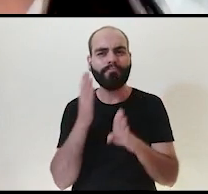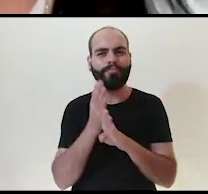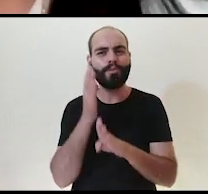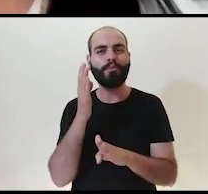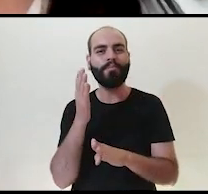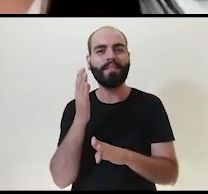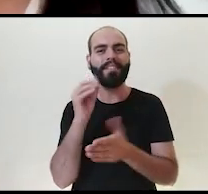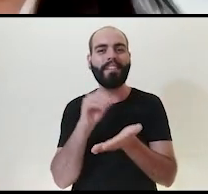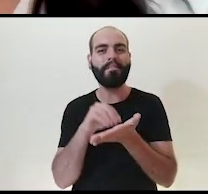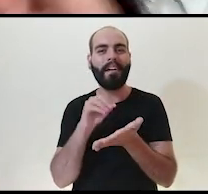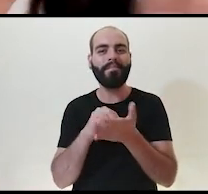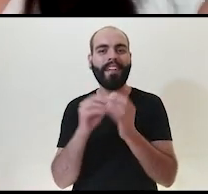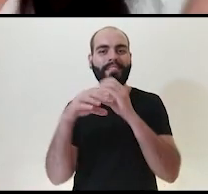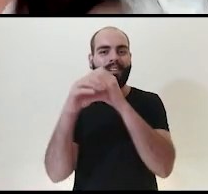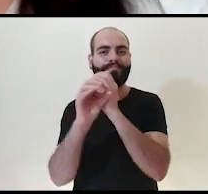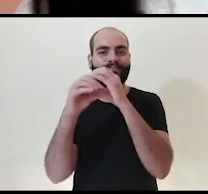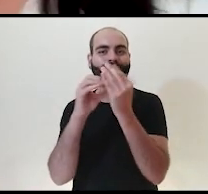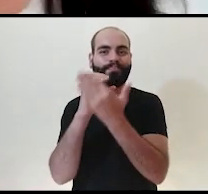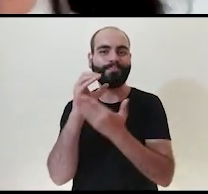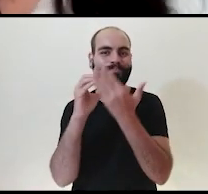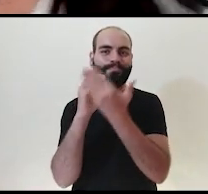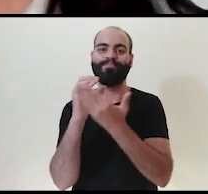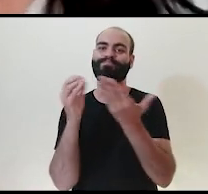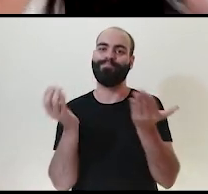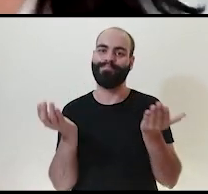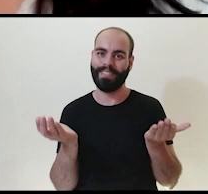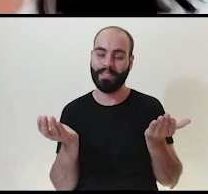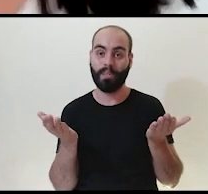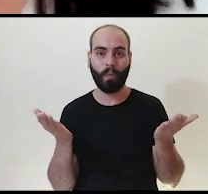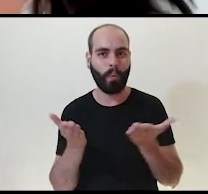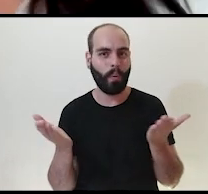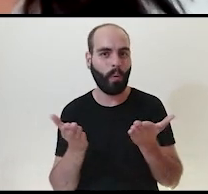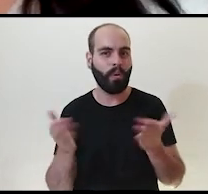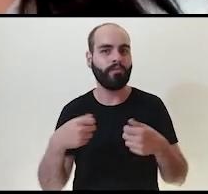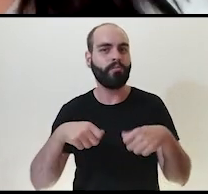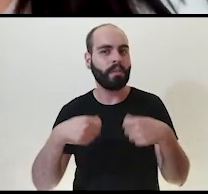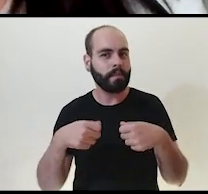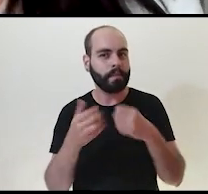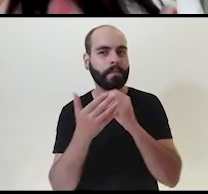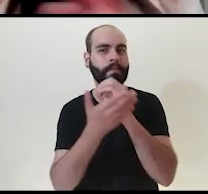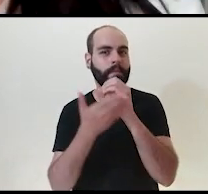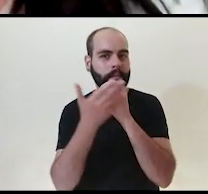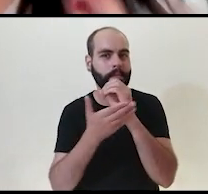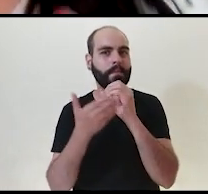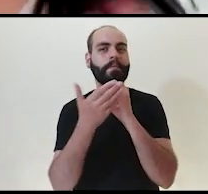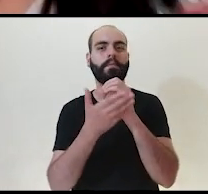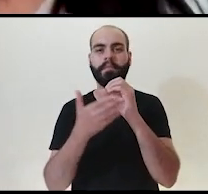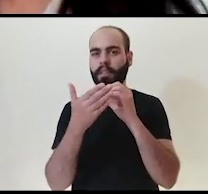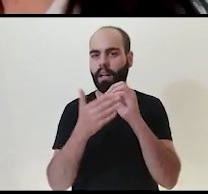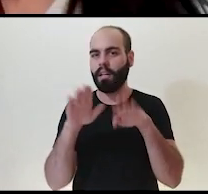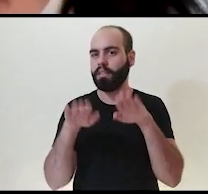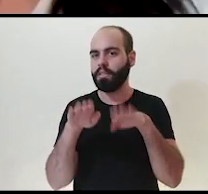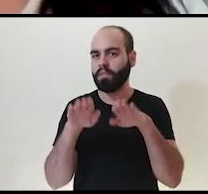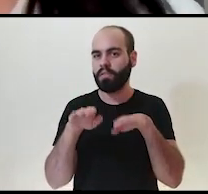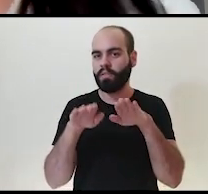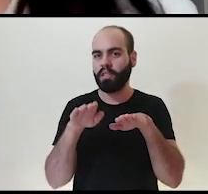minha lente. Então, depois, hoje, quando qualquer foto que eu vou fazer, eu tenho que limpar. E hoje tem alguns celulares que já